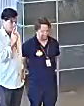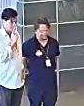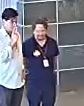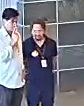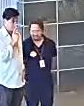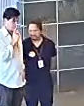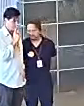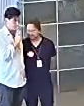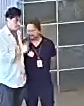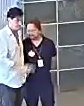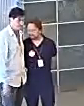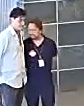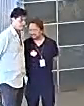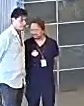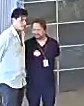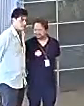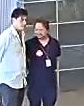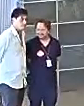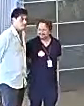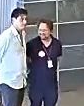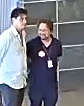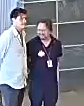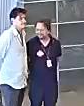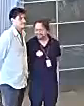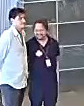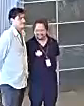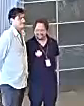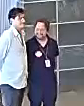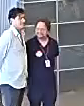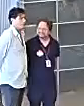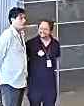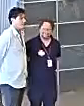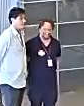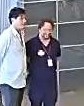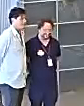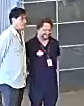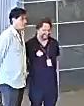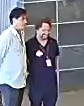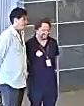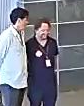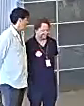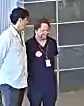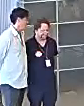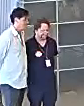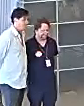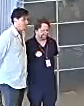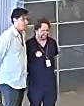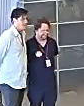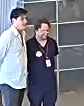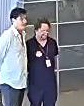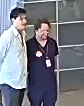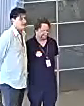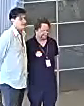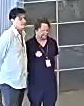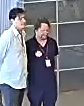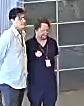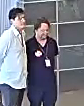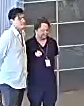fica a proposta a gente assina em conjunto esse requerimento da comissão com vossa senhoria também para trazer aqui os